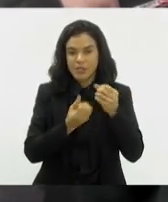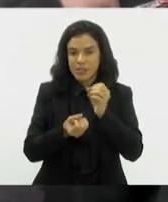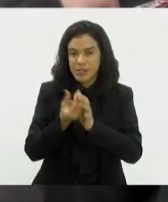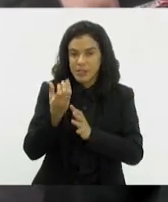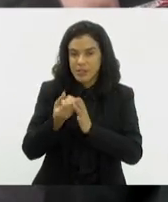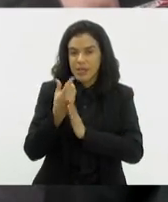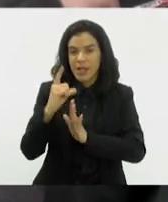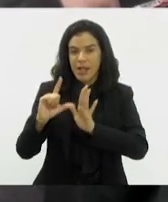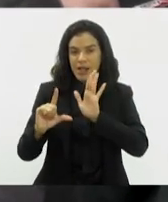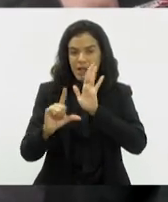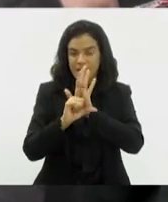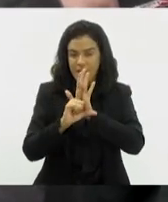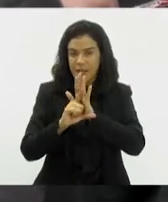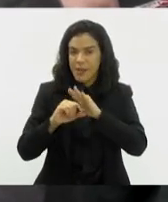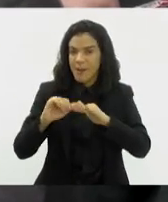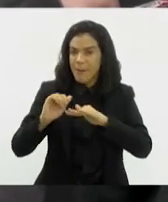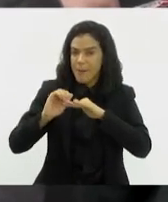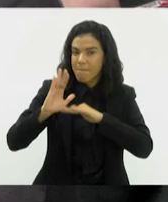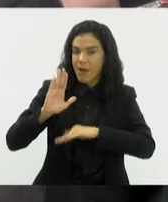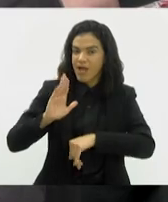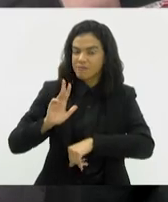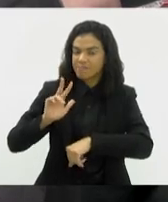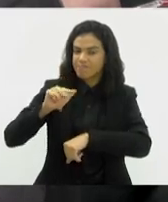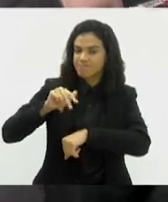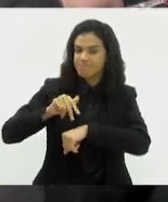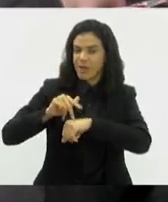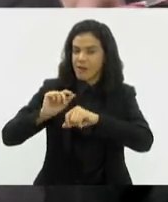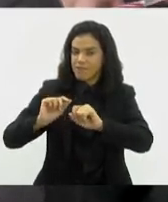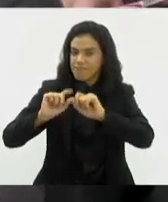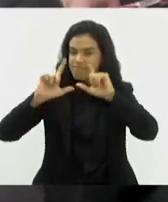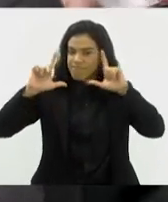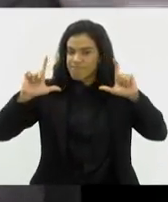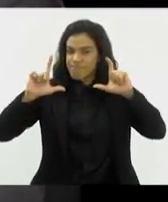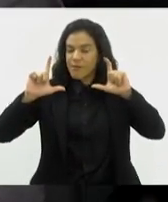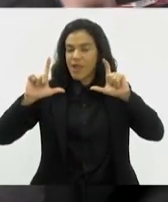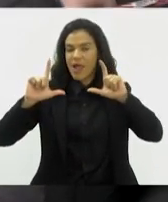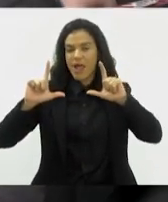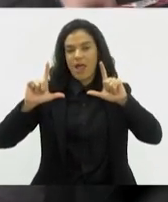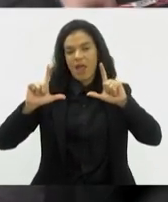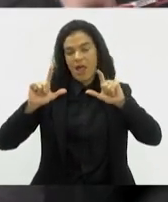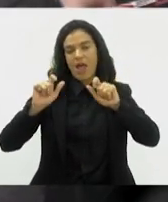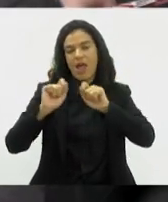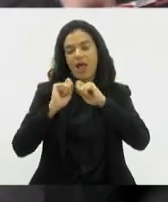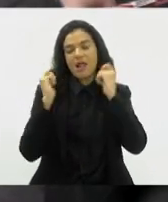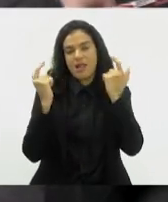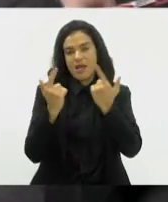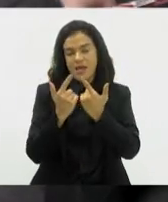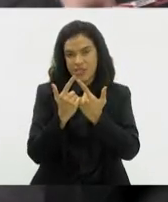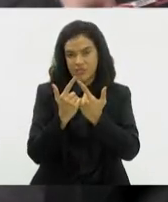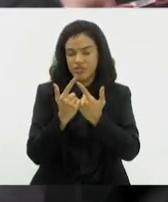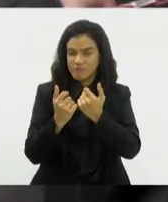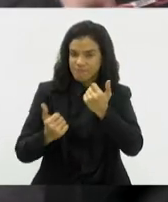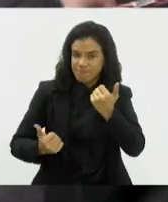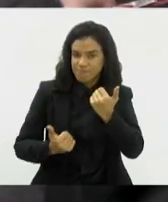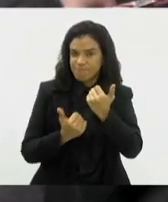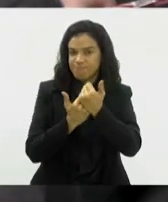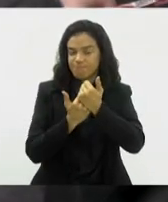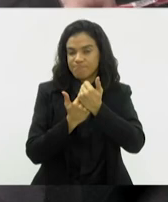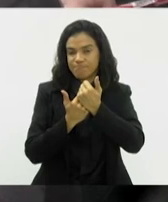legislativas e, com certeza, mais protagonismo ao Legislativo Estadual. Isso vai fortalecer a